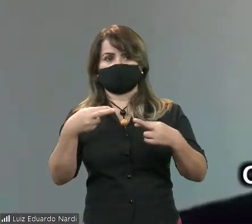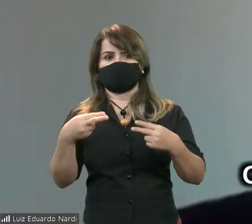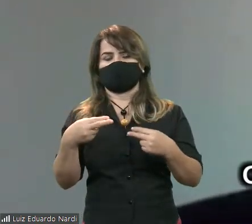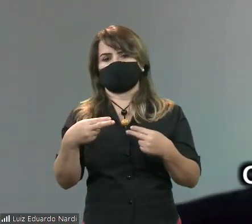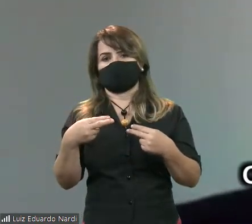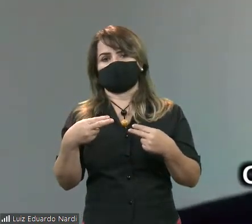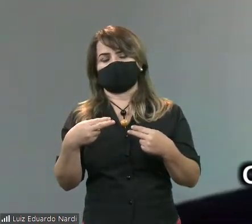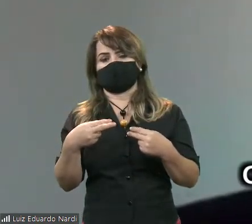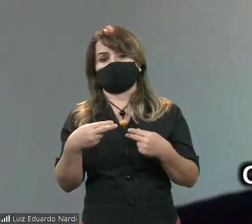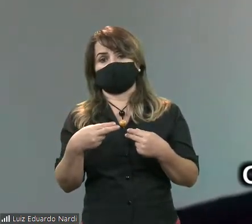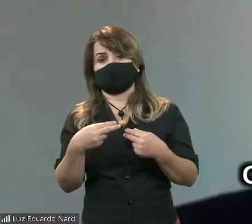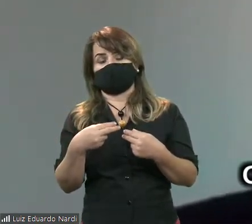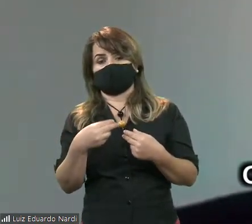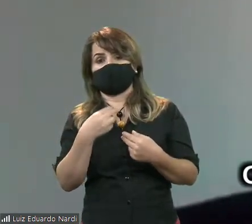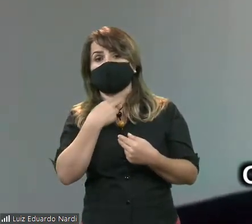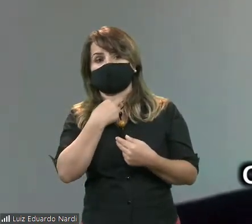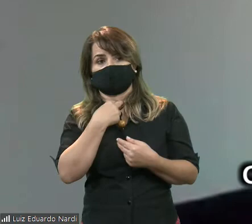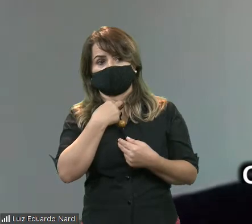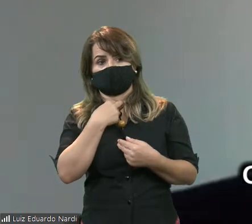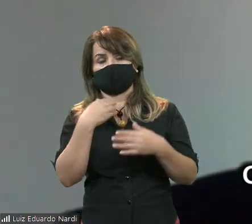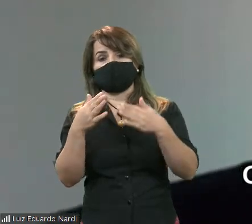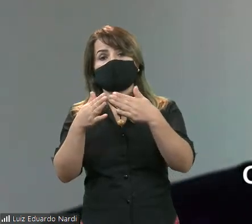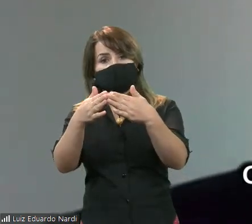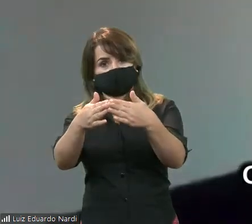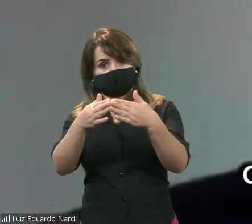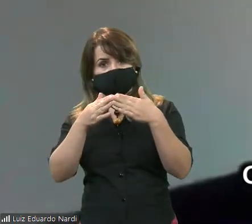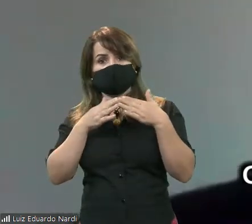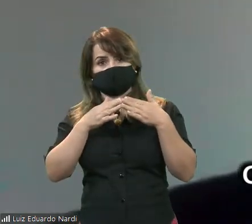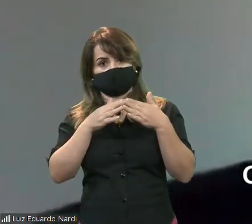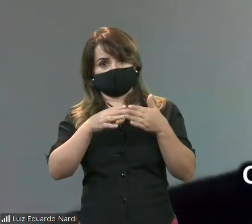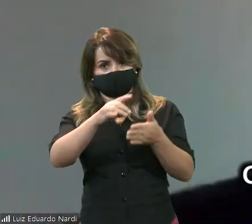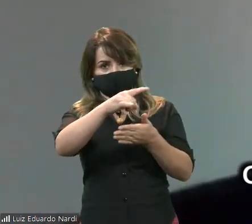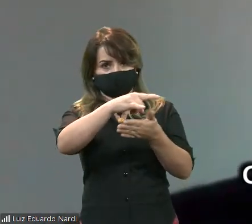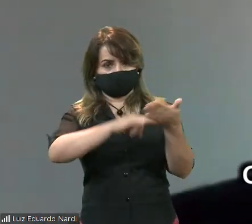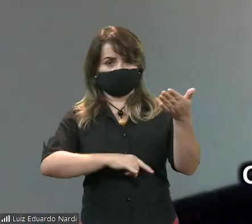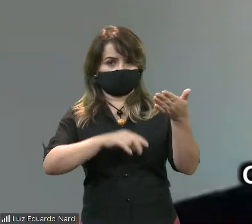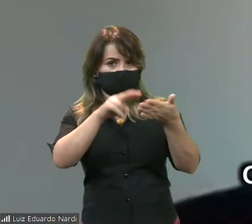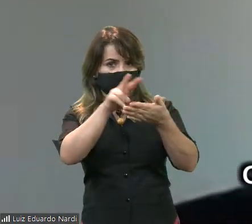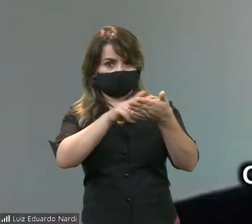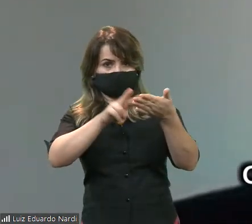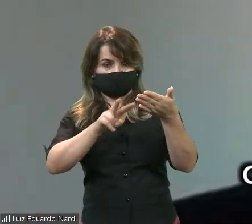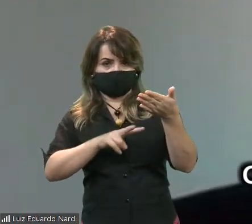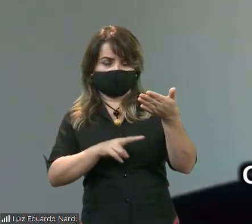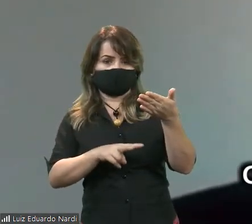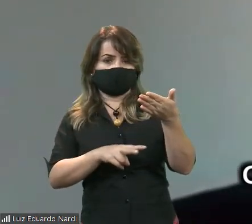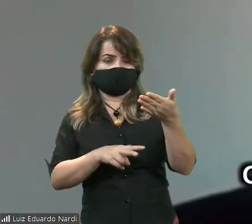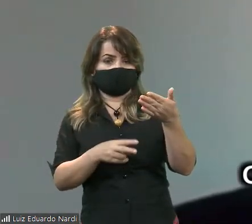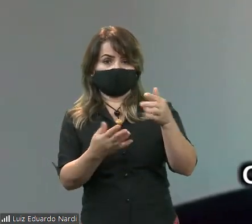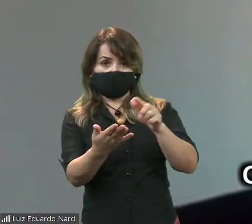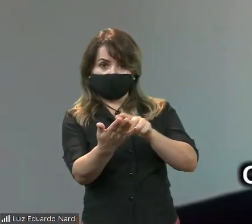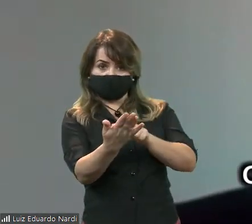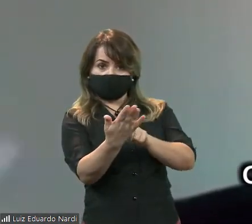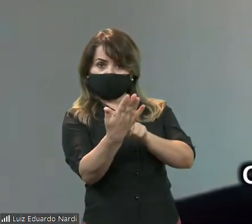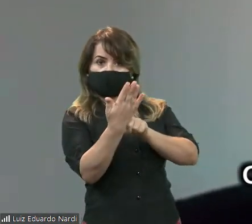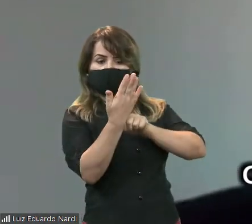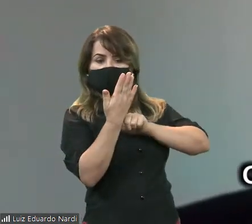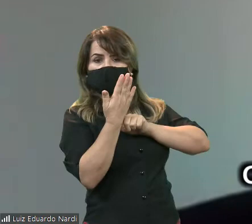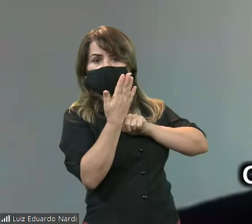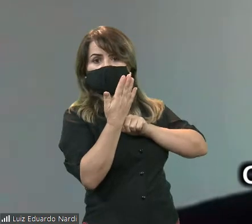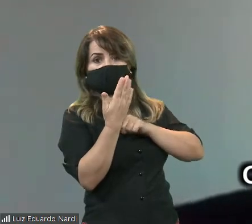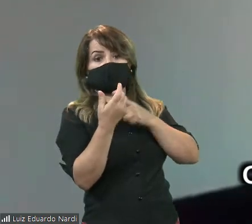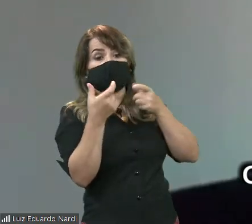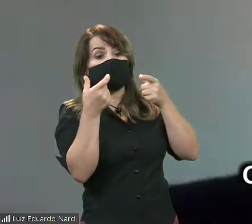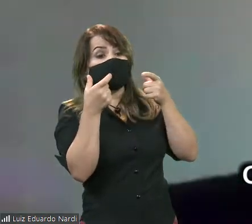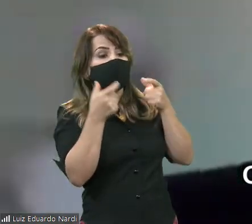favor, leiam esse projeto e me mostrem onde que ele pode ser aperfeiçoado, que ele pode ser